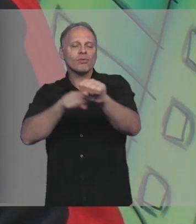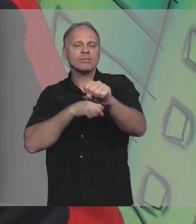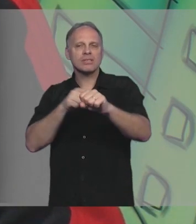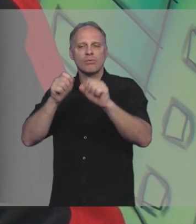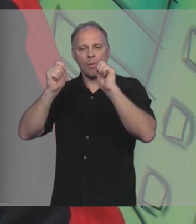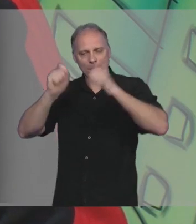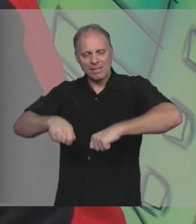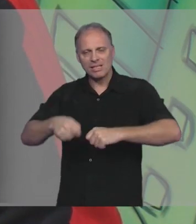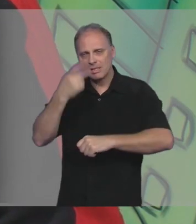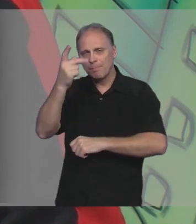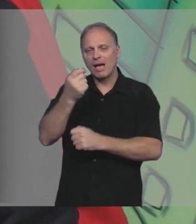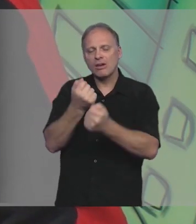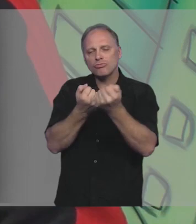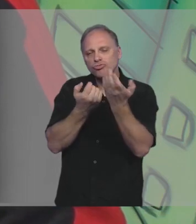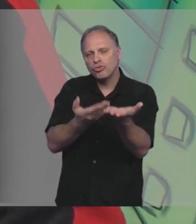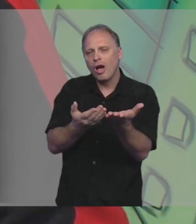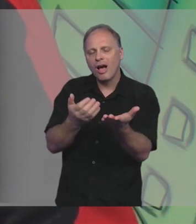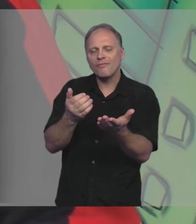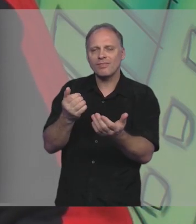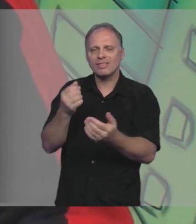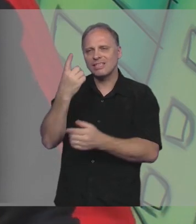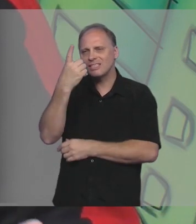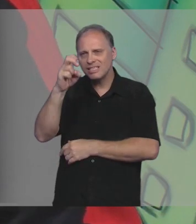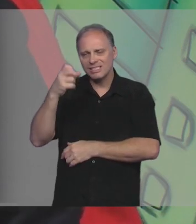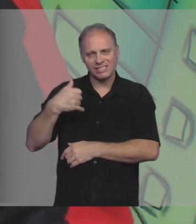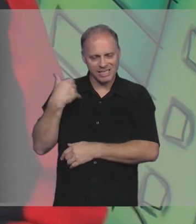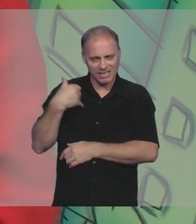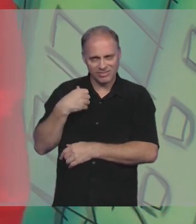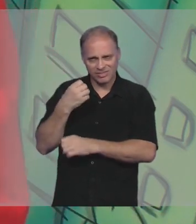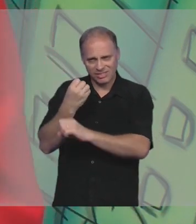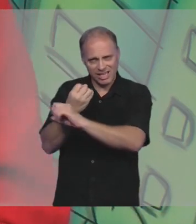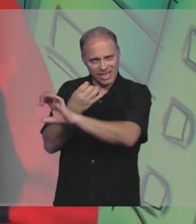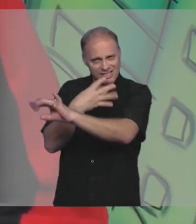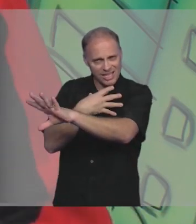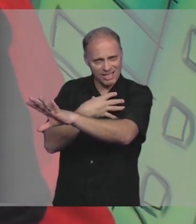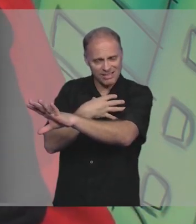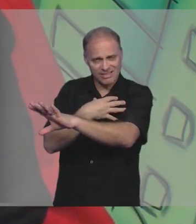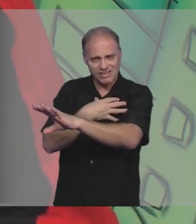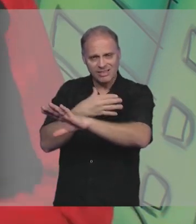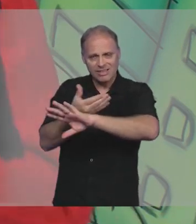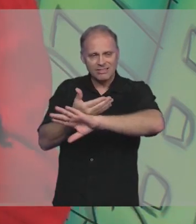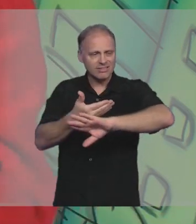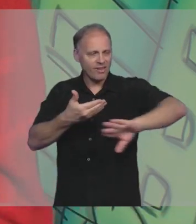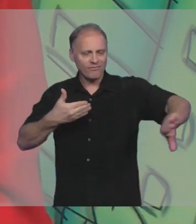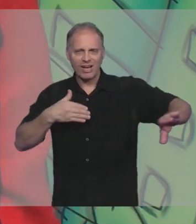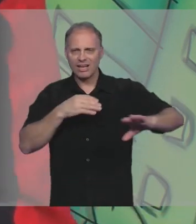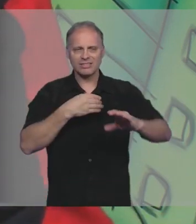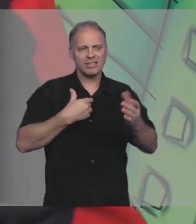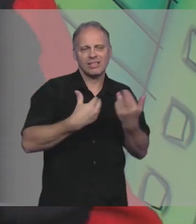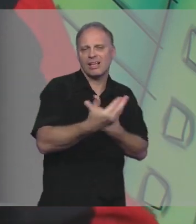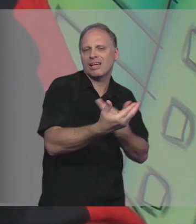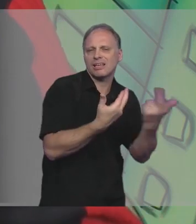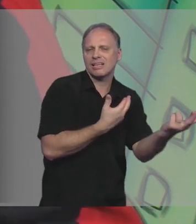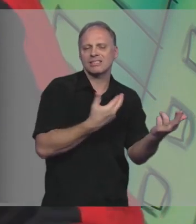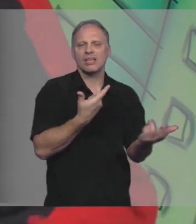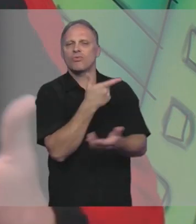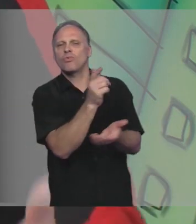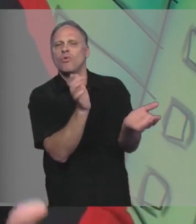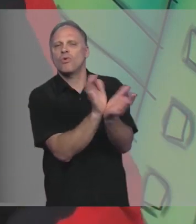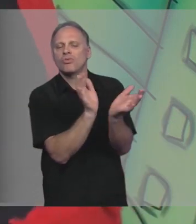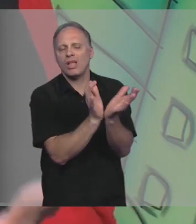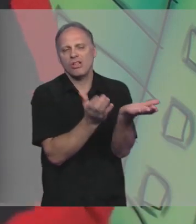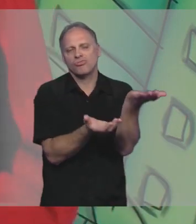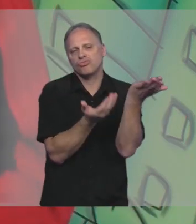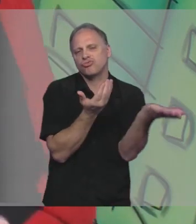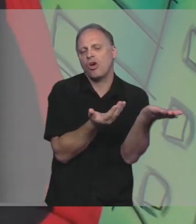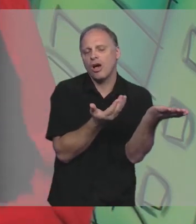para um jovem adolescente de 15 anos em AD o afasta dessa sociabilidade, do convívio com outro jovem, o